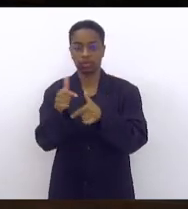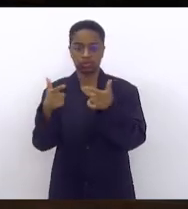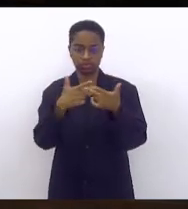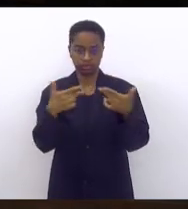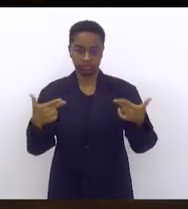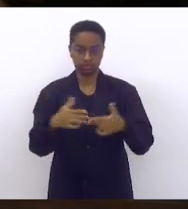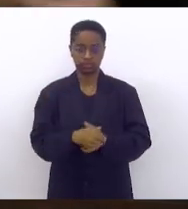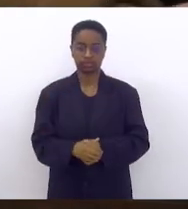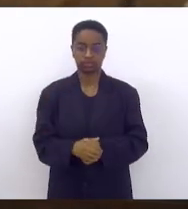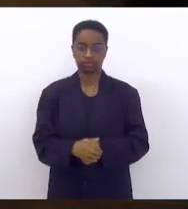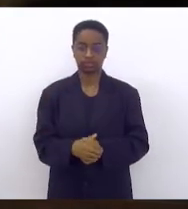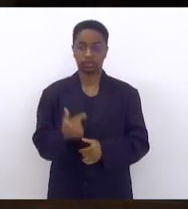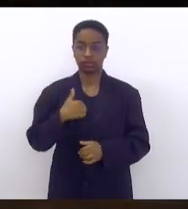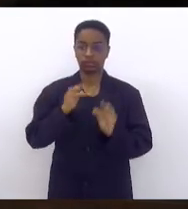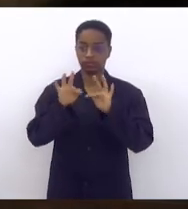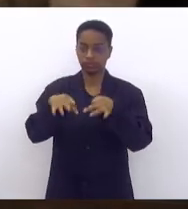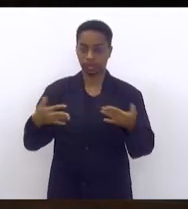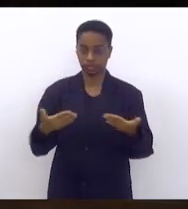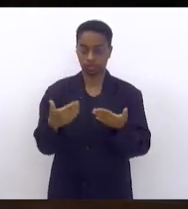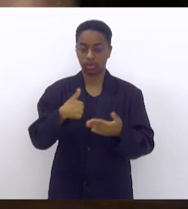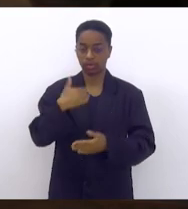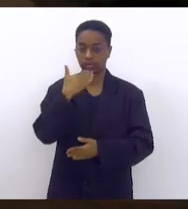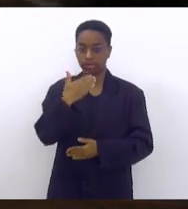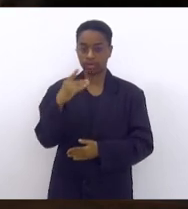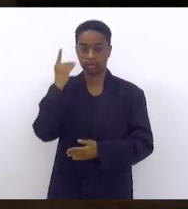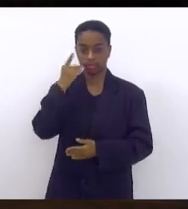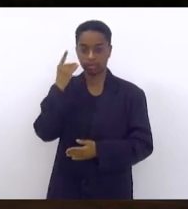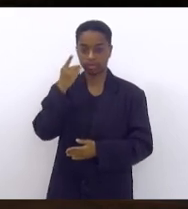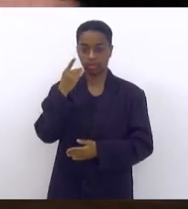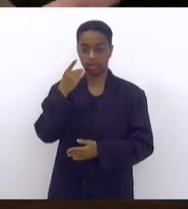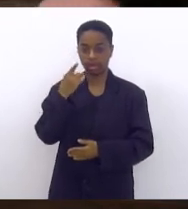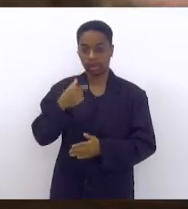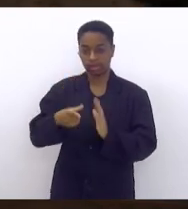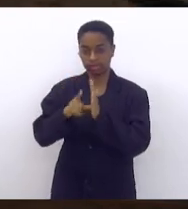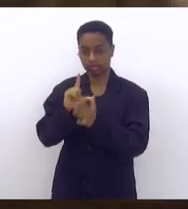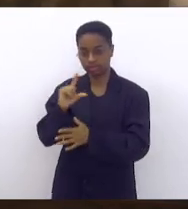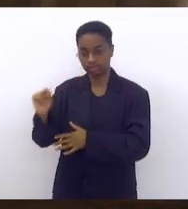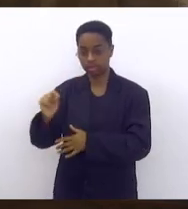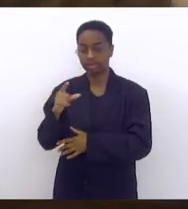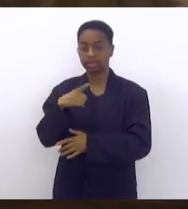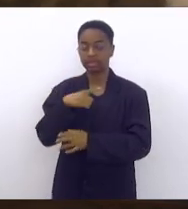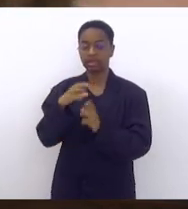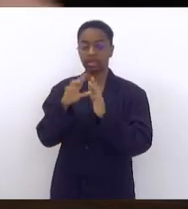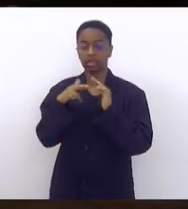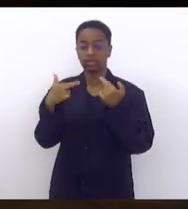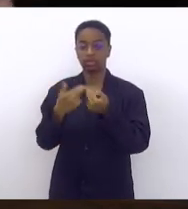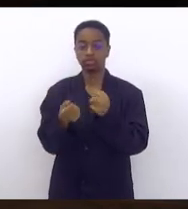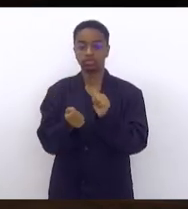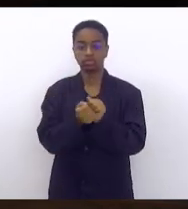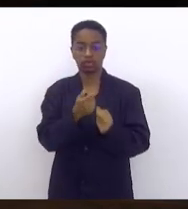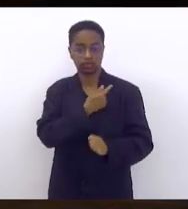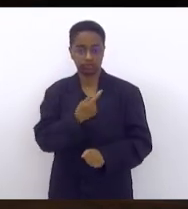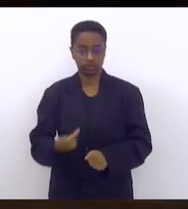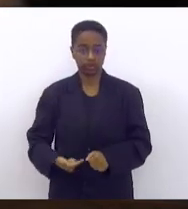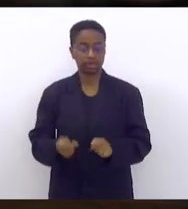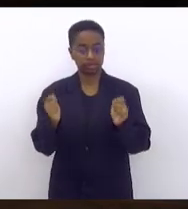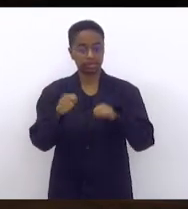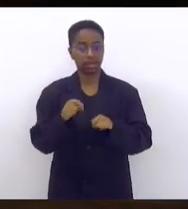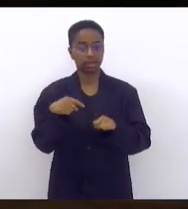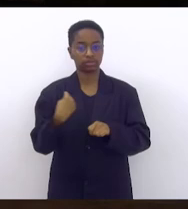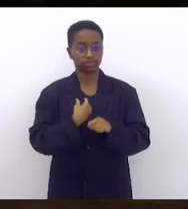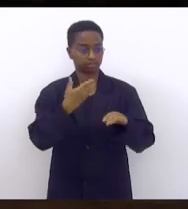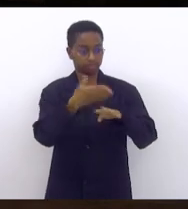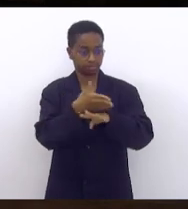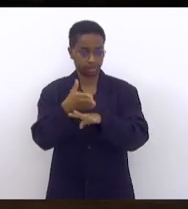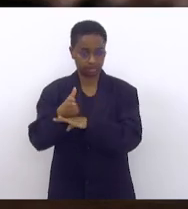aqui, eu pedi ao deputado aqui, antes que ele saísse, que nessa audiência com o governador pudesse garantir a participação dos trabalhadores, né? Do